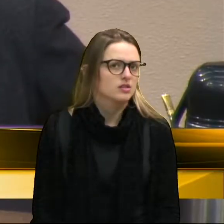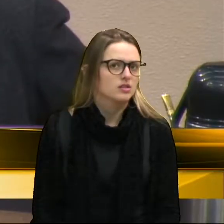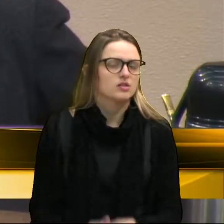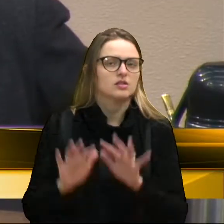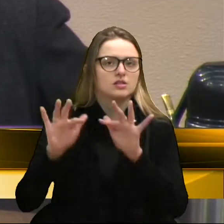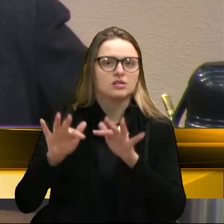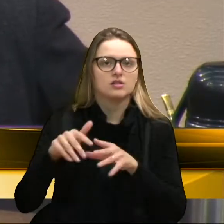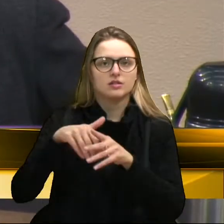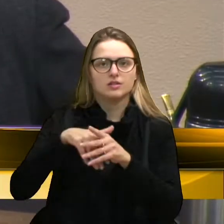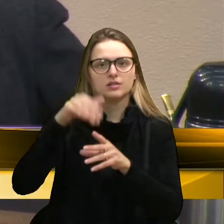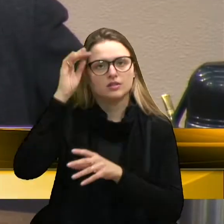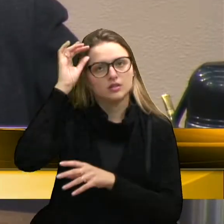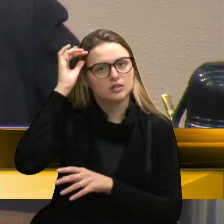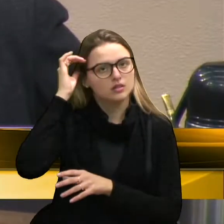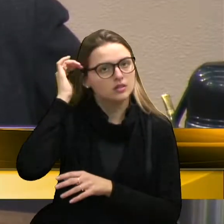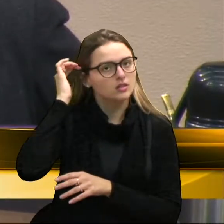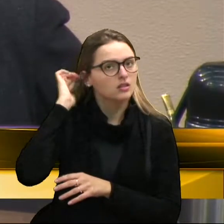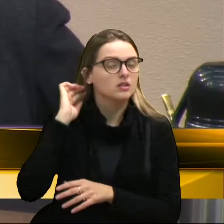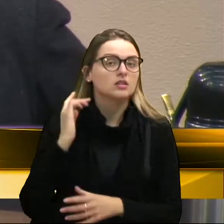Encerrada a votação.